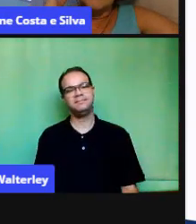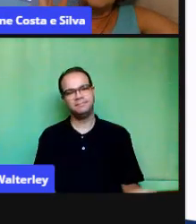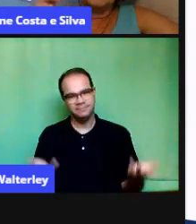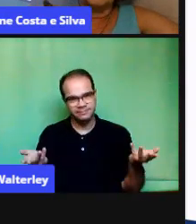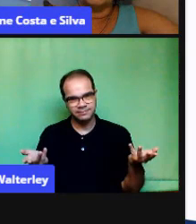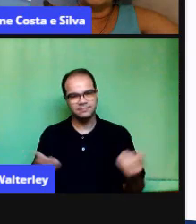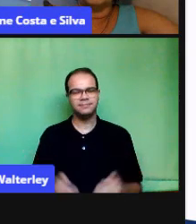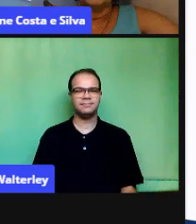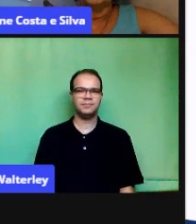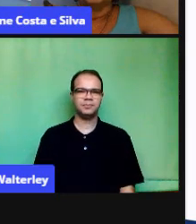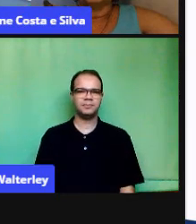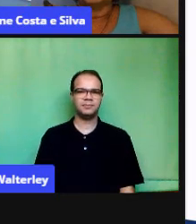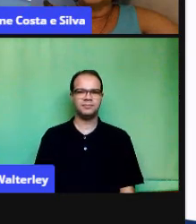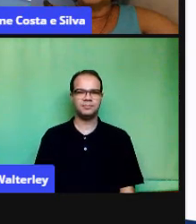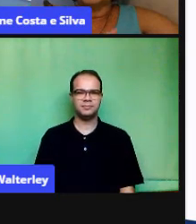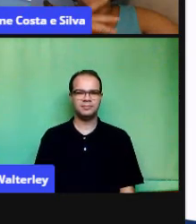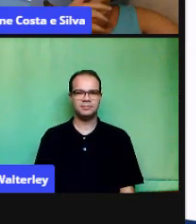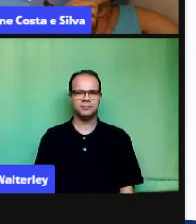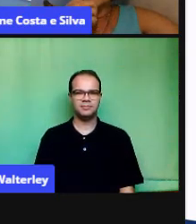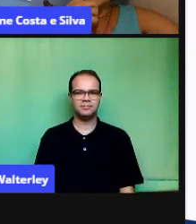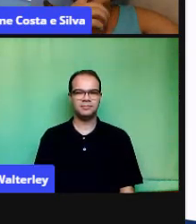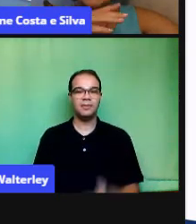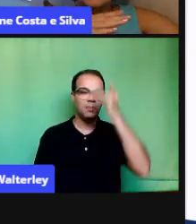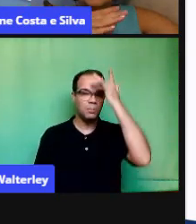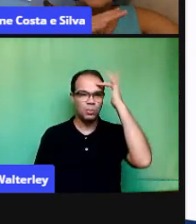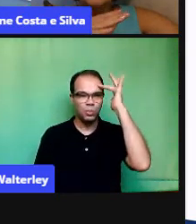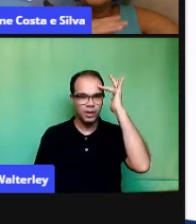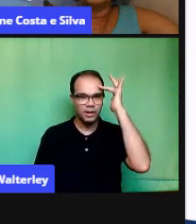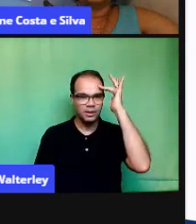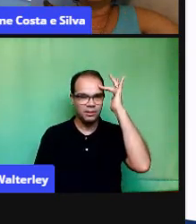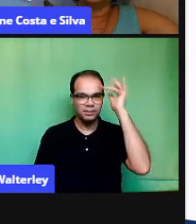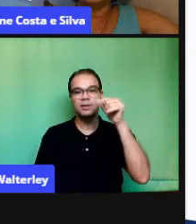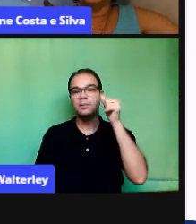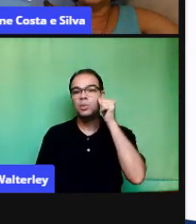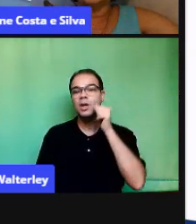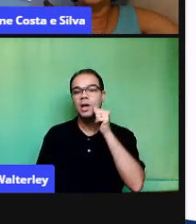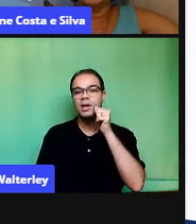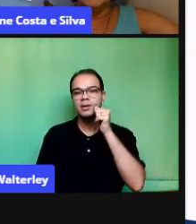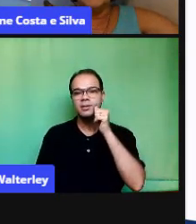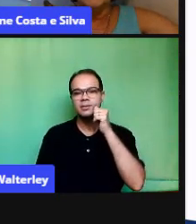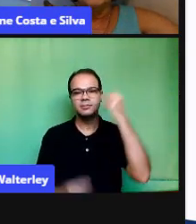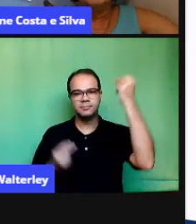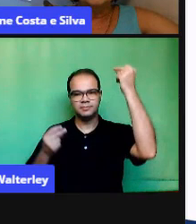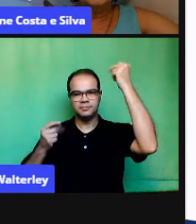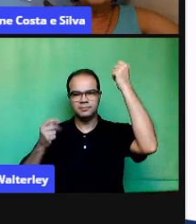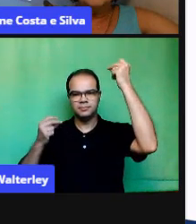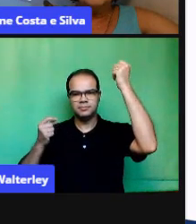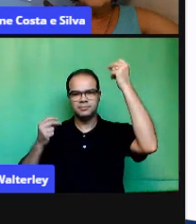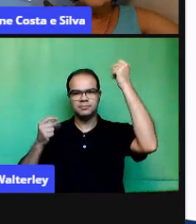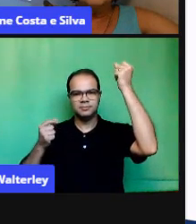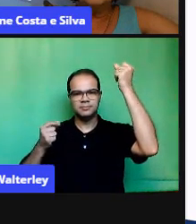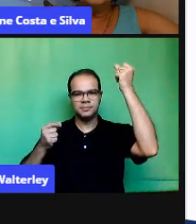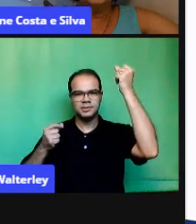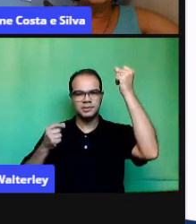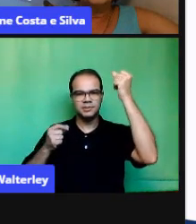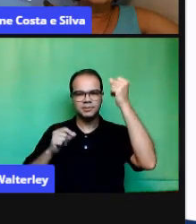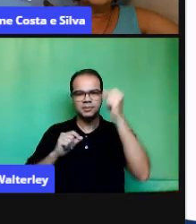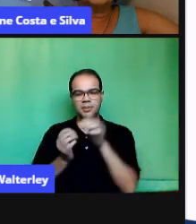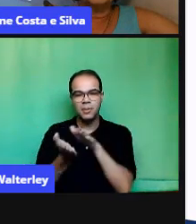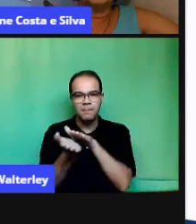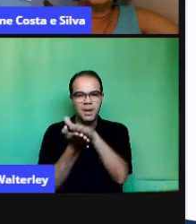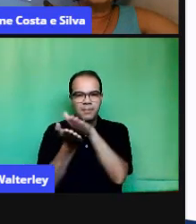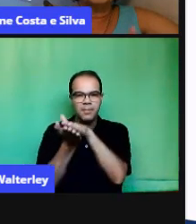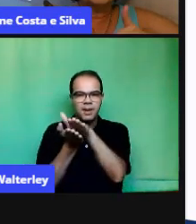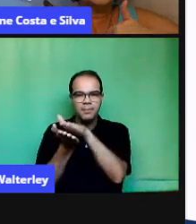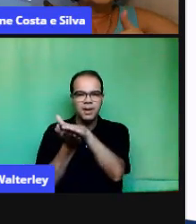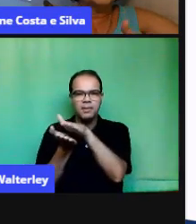é uma espanhola, e em 2016, mais ou menos, eles começaram a publicar e a trazer esse conceito de